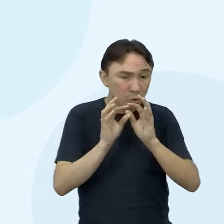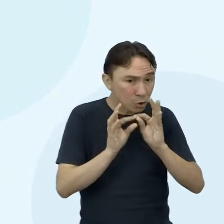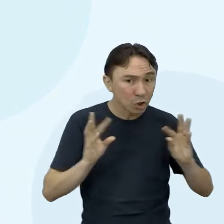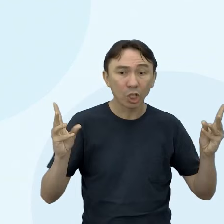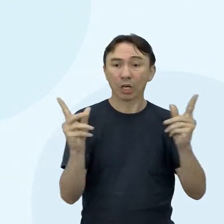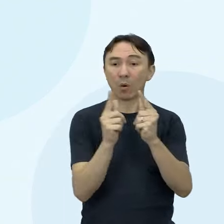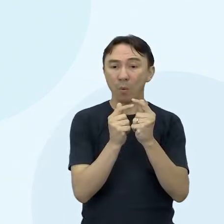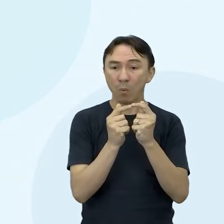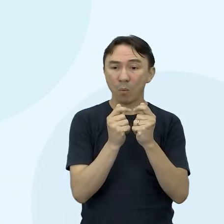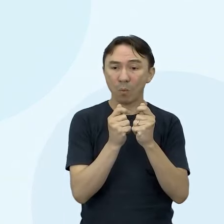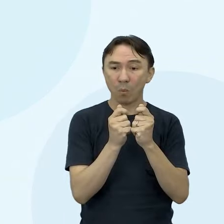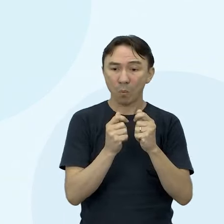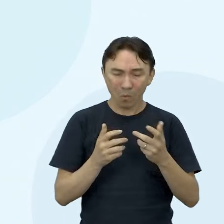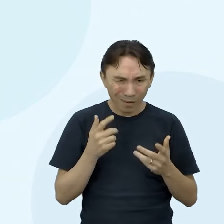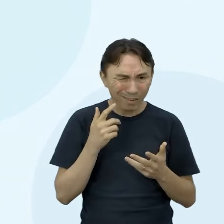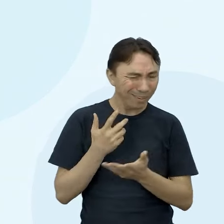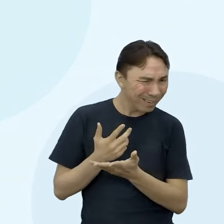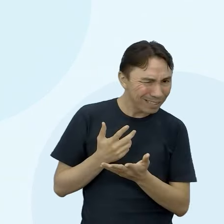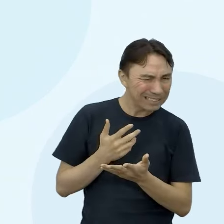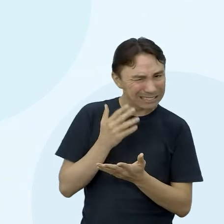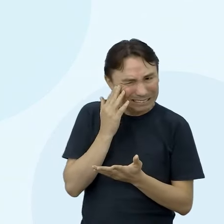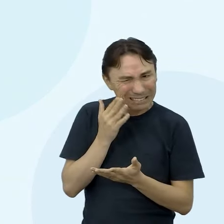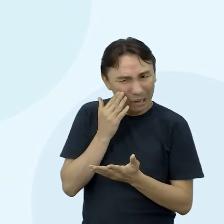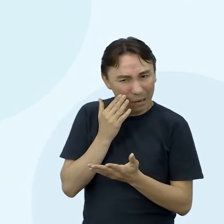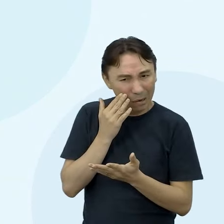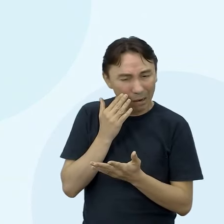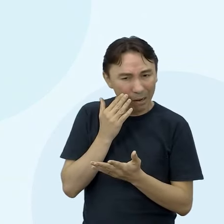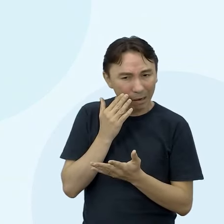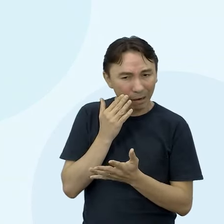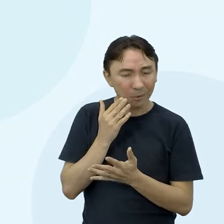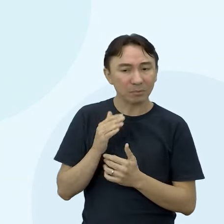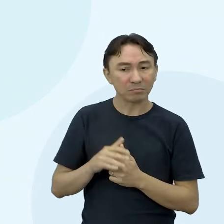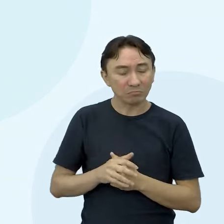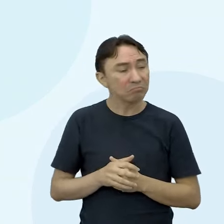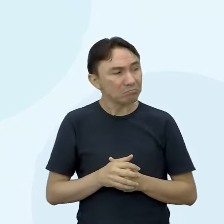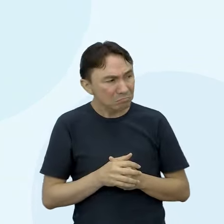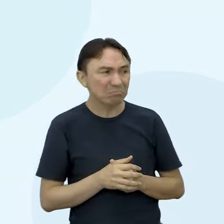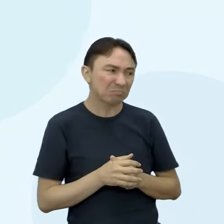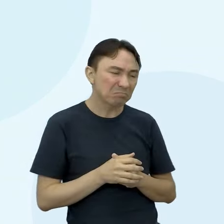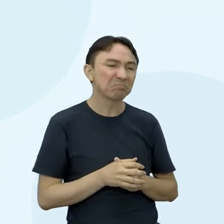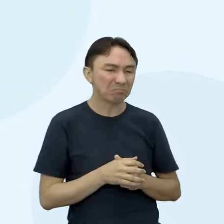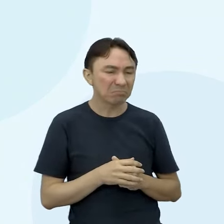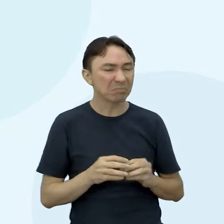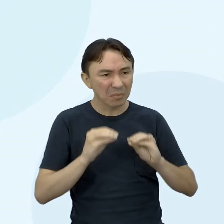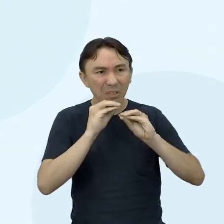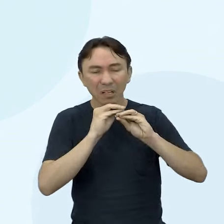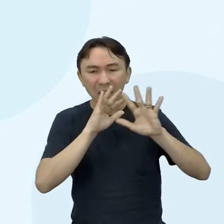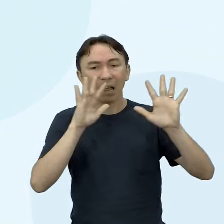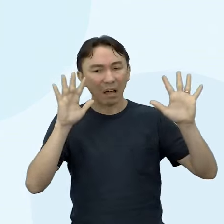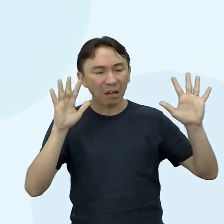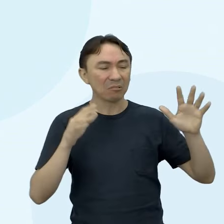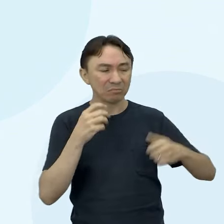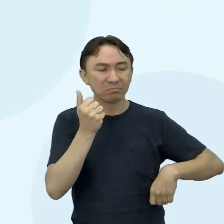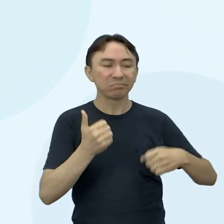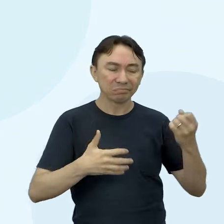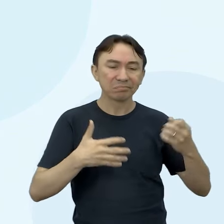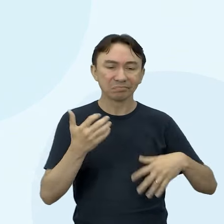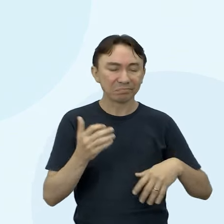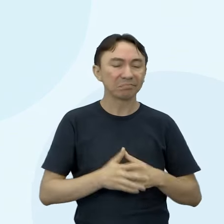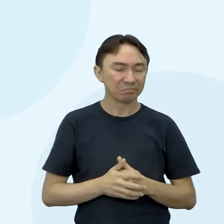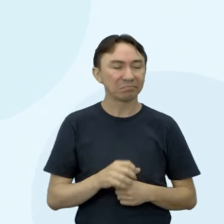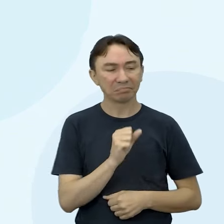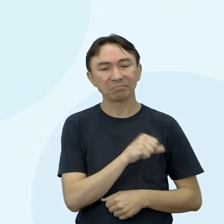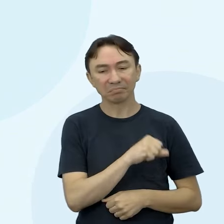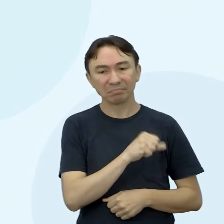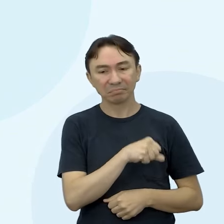segunda atividade. Deu para entender? Eu acho que sim, Renan. Acho que ficou muito boa a sua explicação. Pode passar um